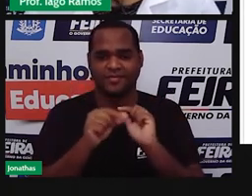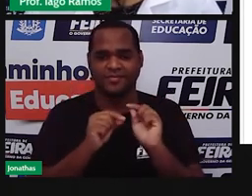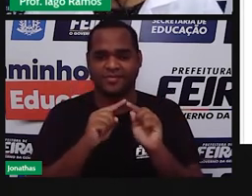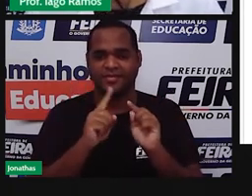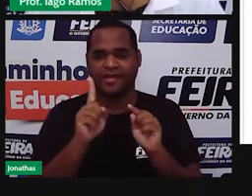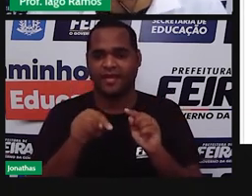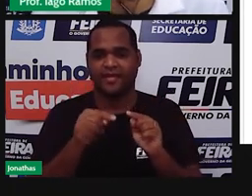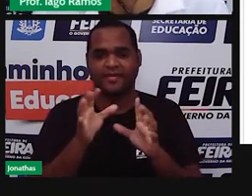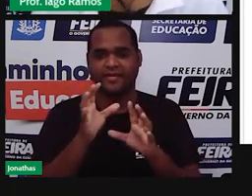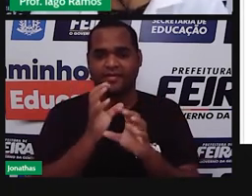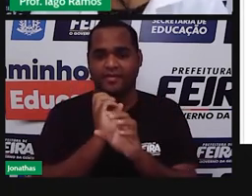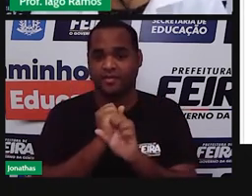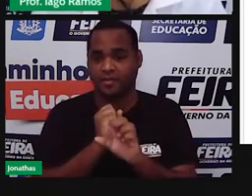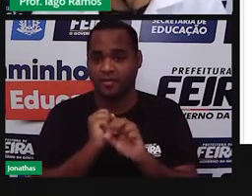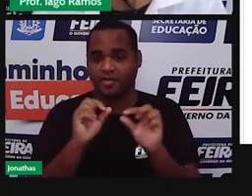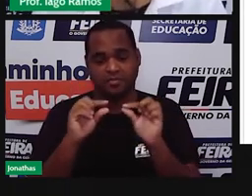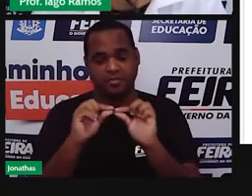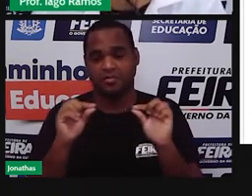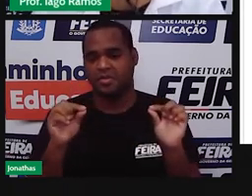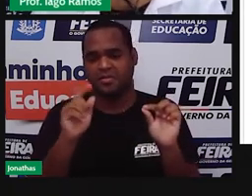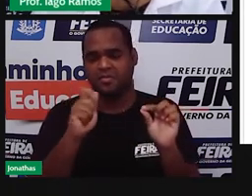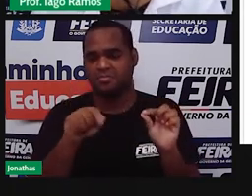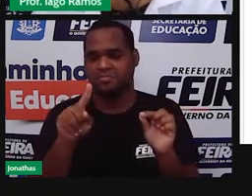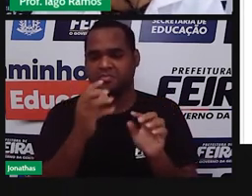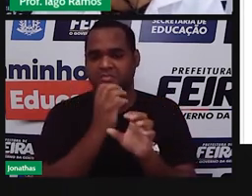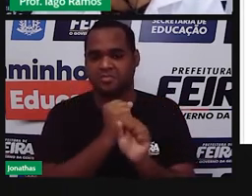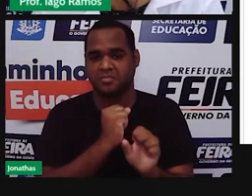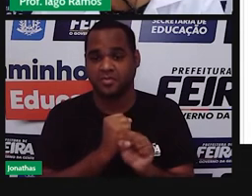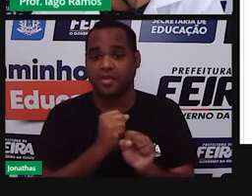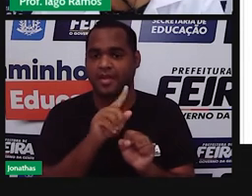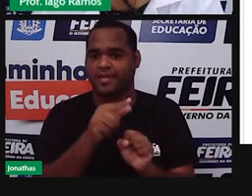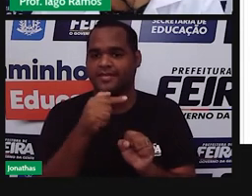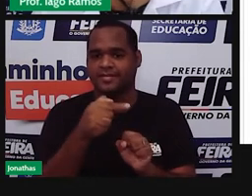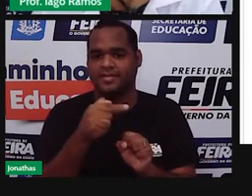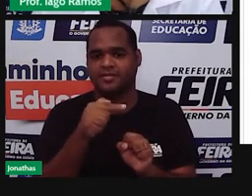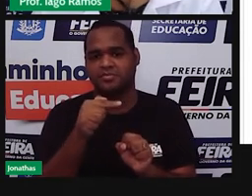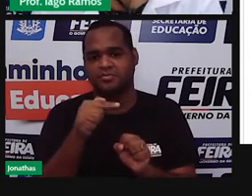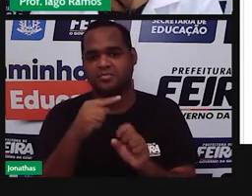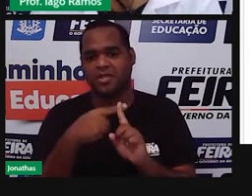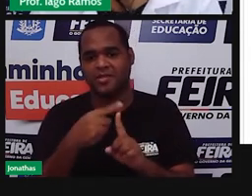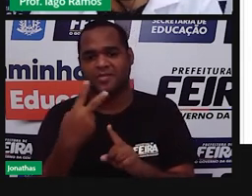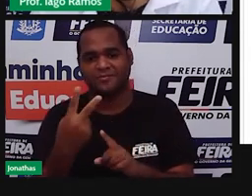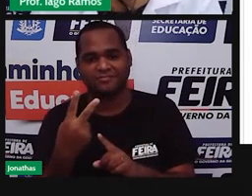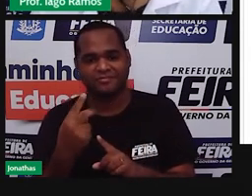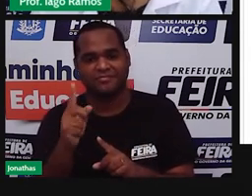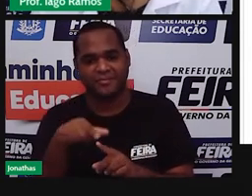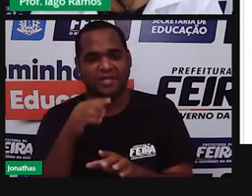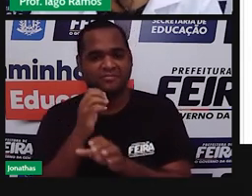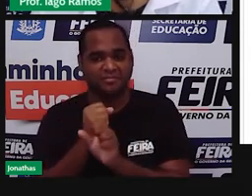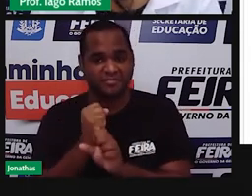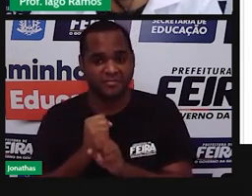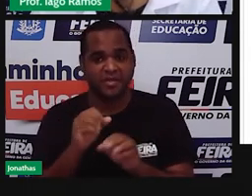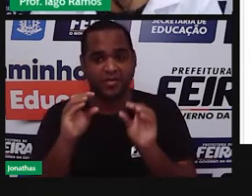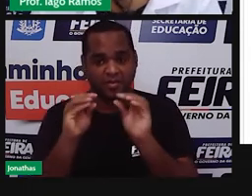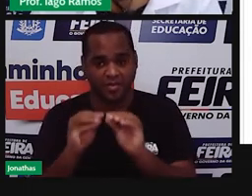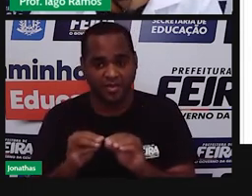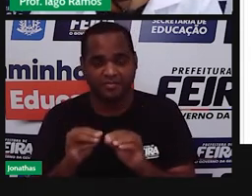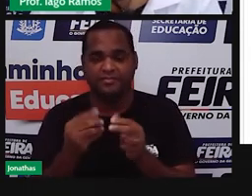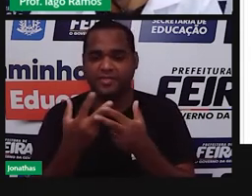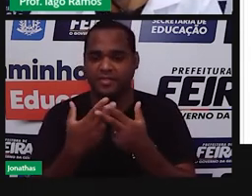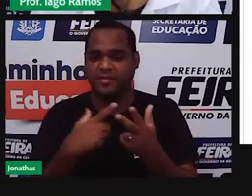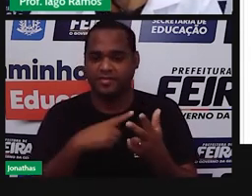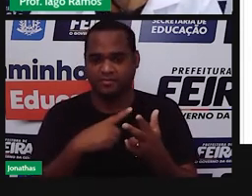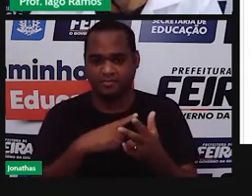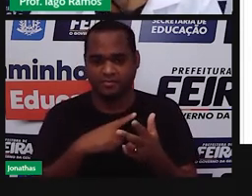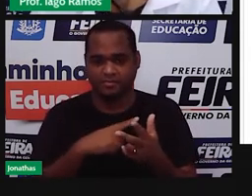esse caso de quando você soma positivo. Quando você soma números positivos, a gente já pode até completar ali, ó.